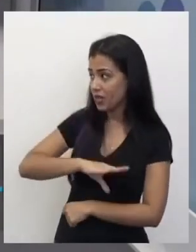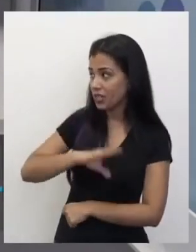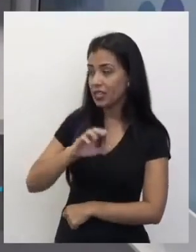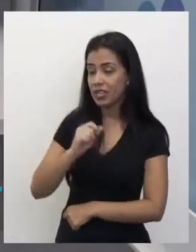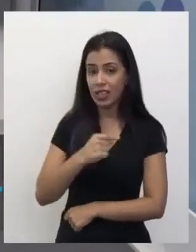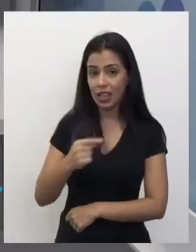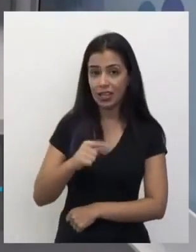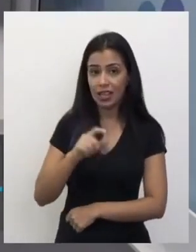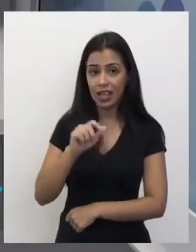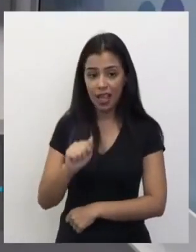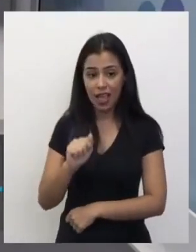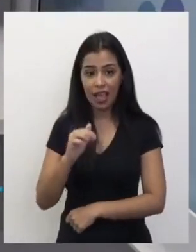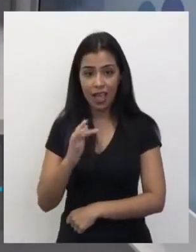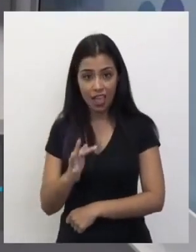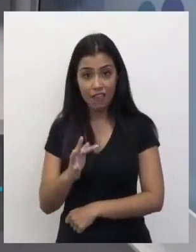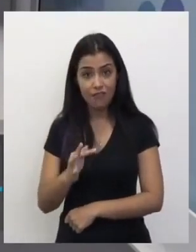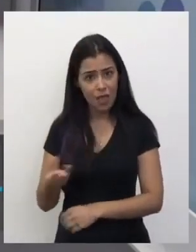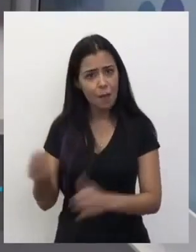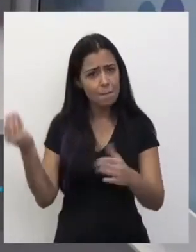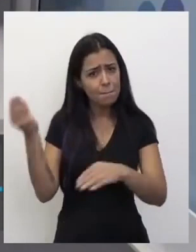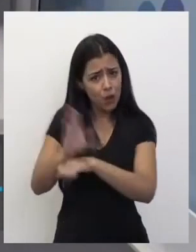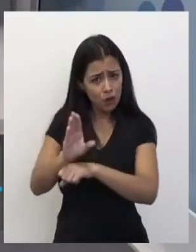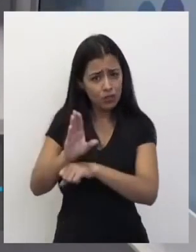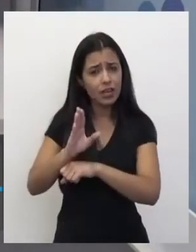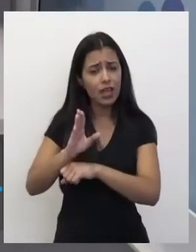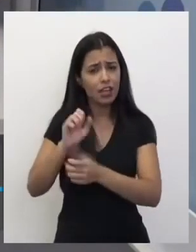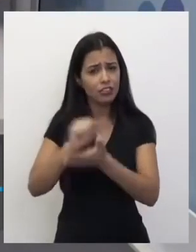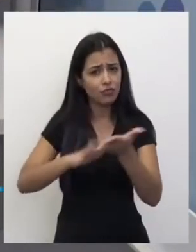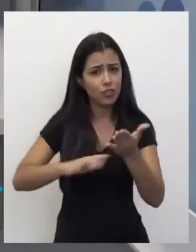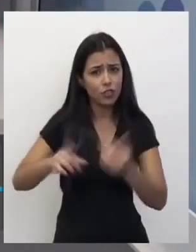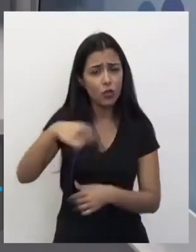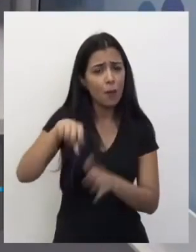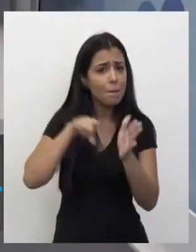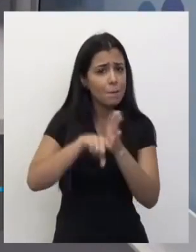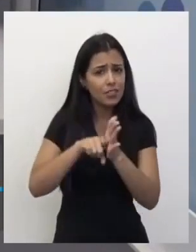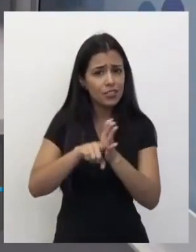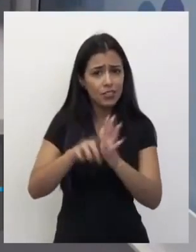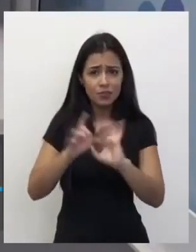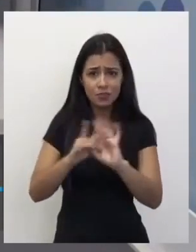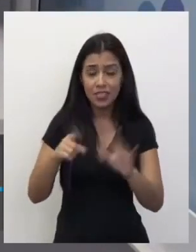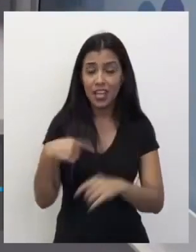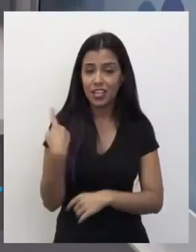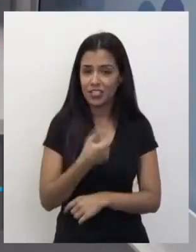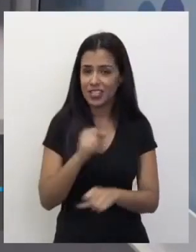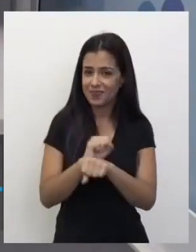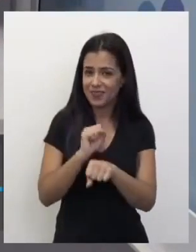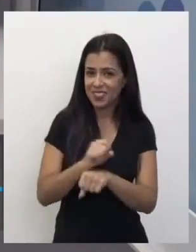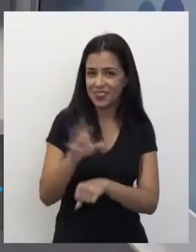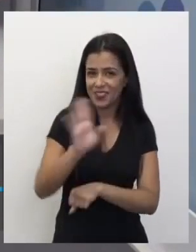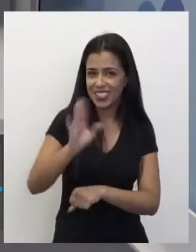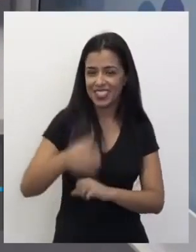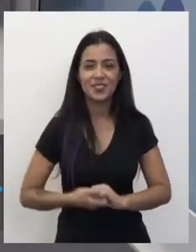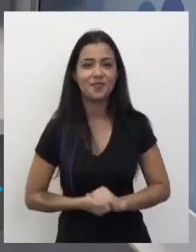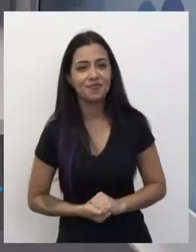_AF. Coloca lá a sua atividade, o que você já pesquisou, o que você entrevistou, e nós aguardamos vocês.